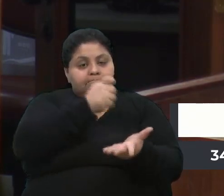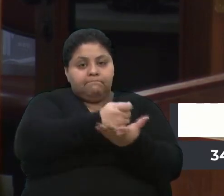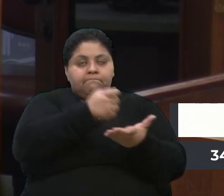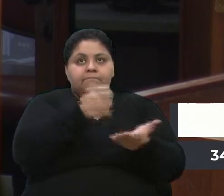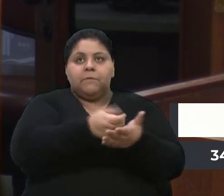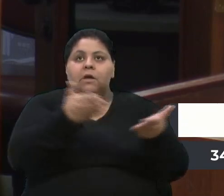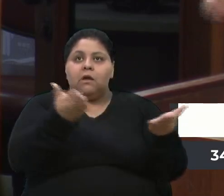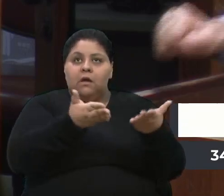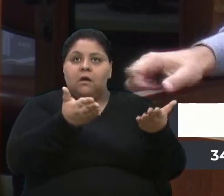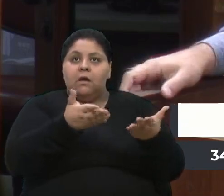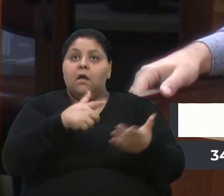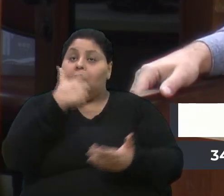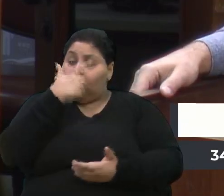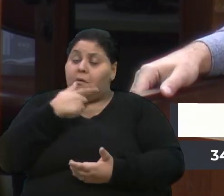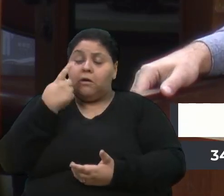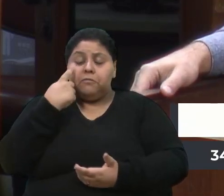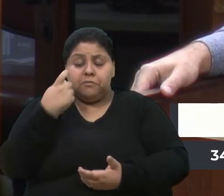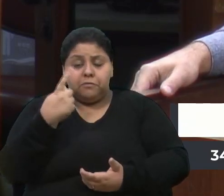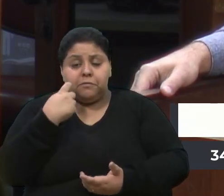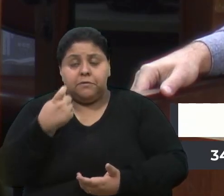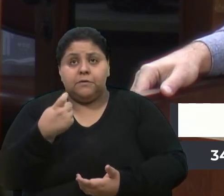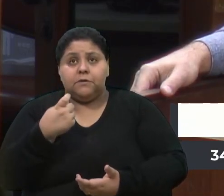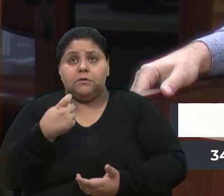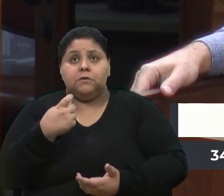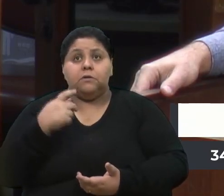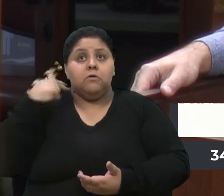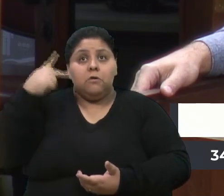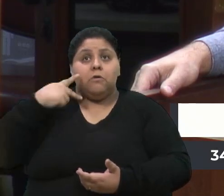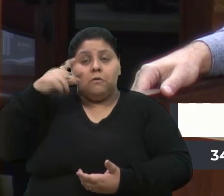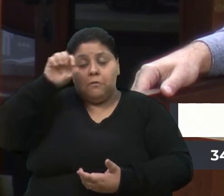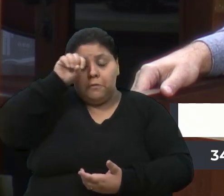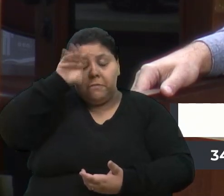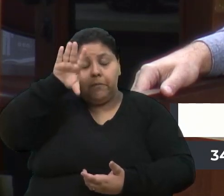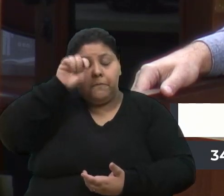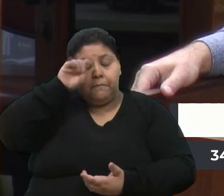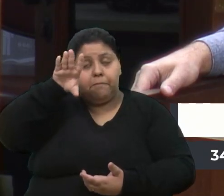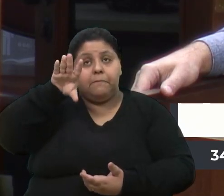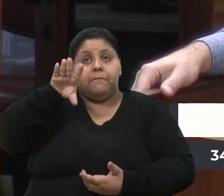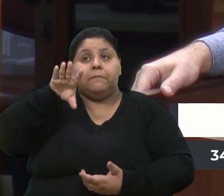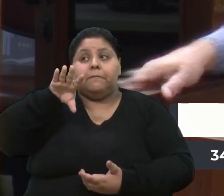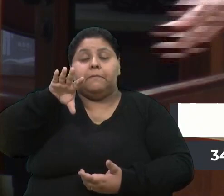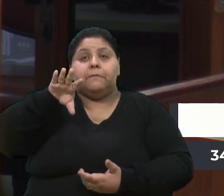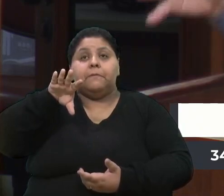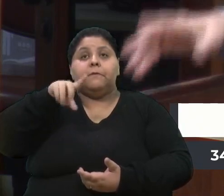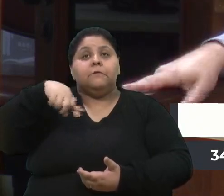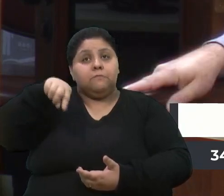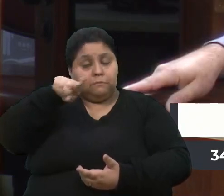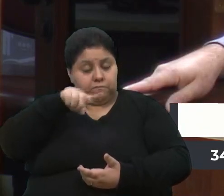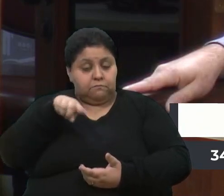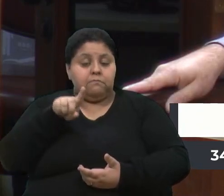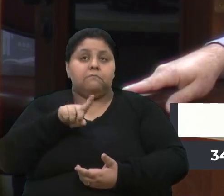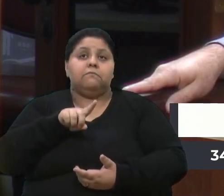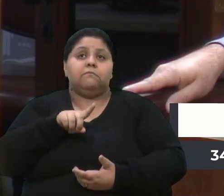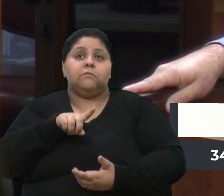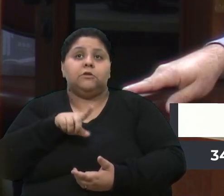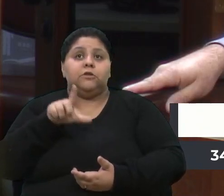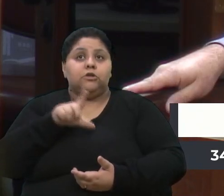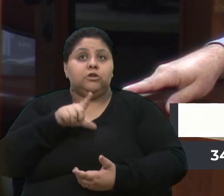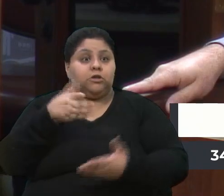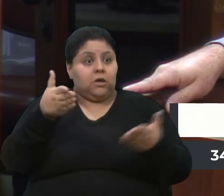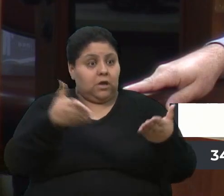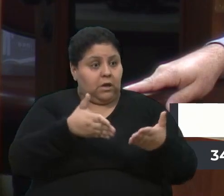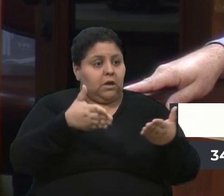até achei interessante a fala do vereador Fiuza, que é muito... já tem algum tempo de casa